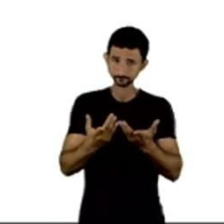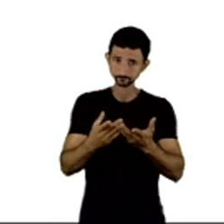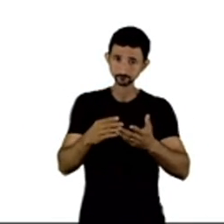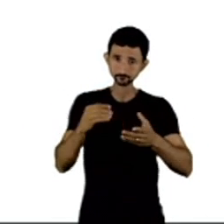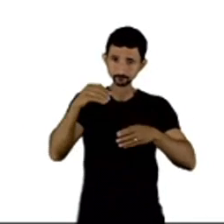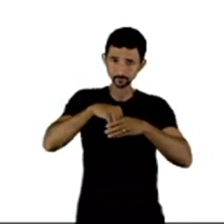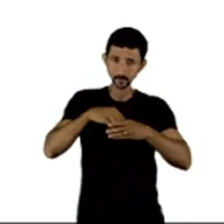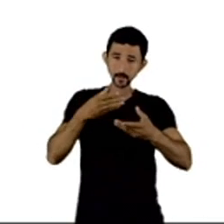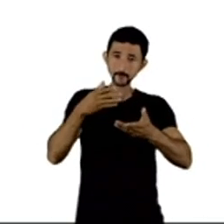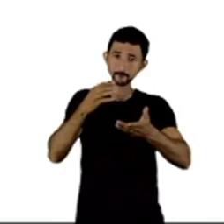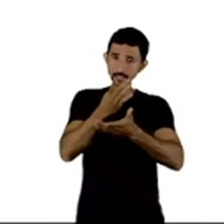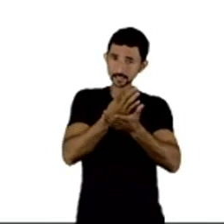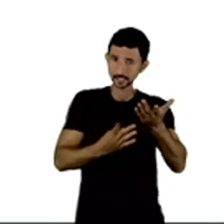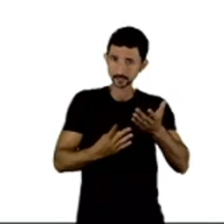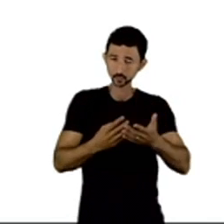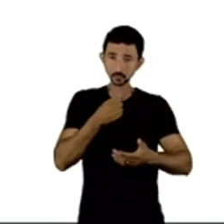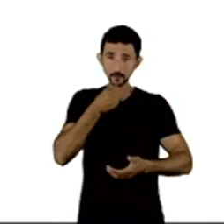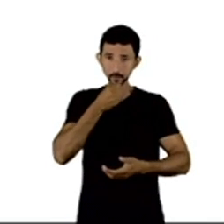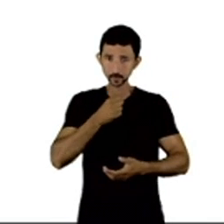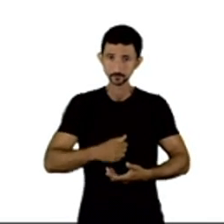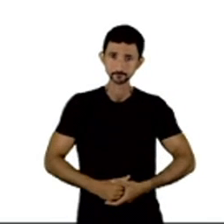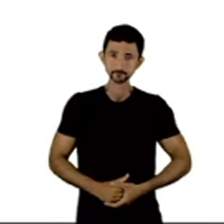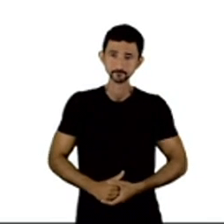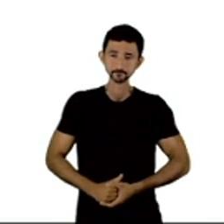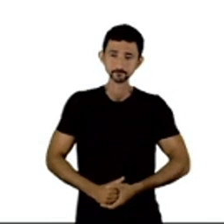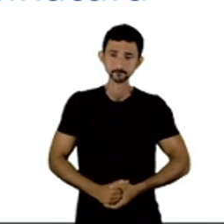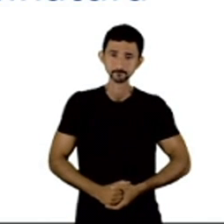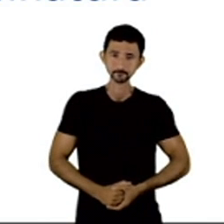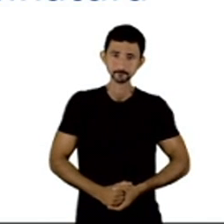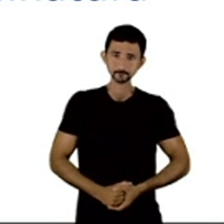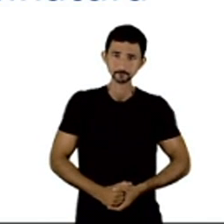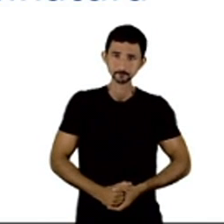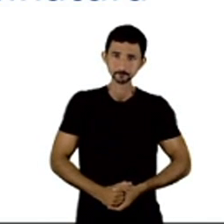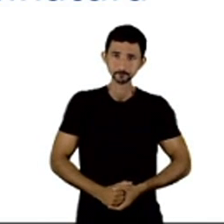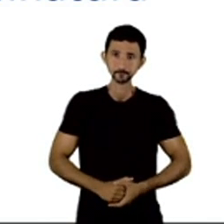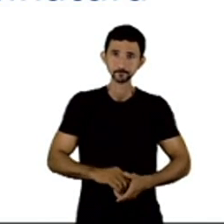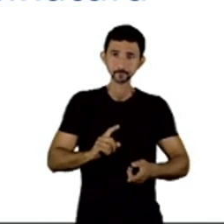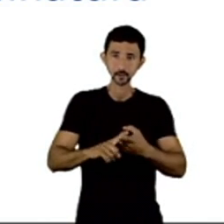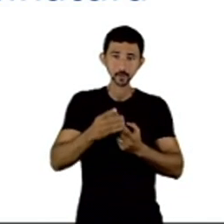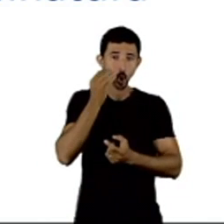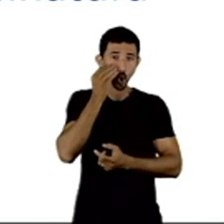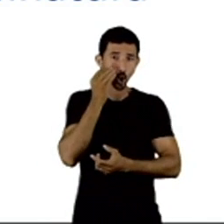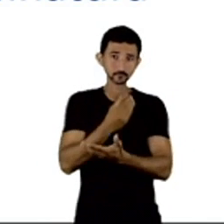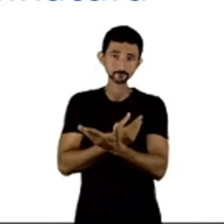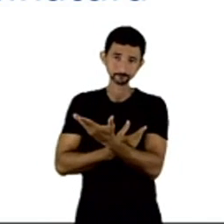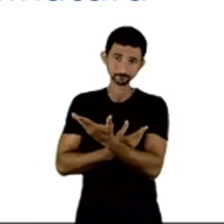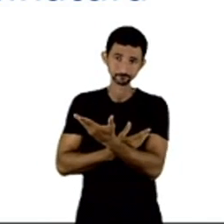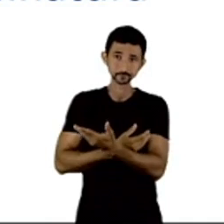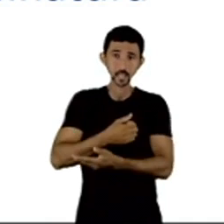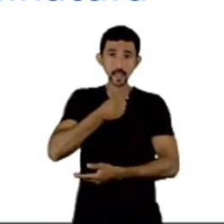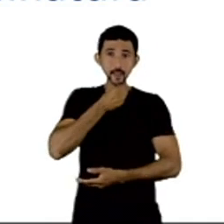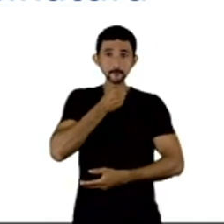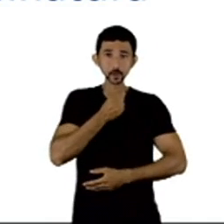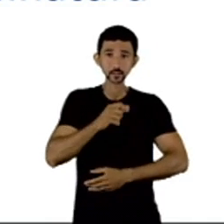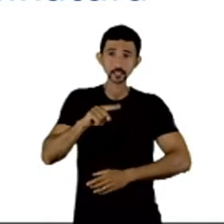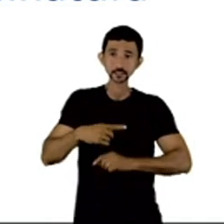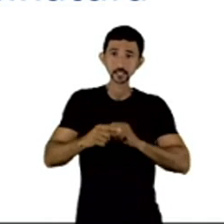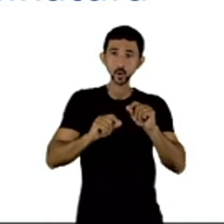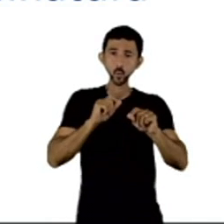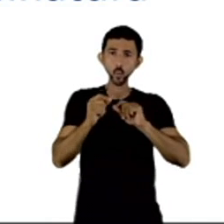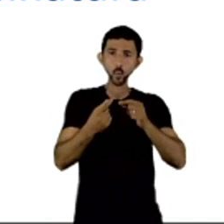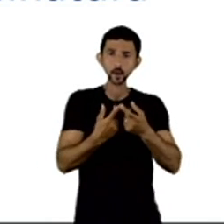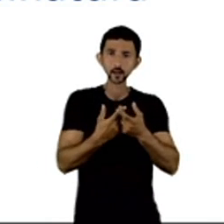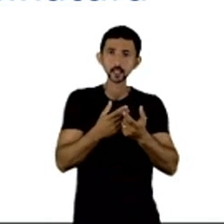faz presente dentro da reportagem. Observa ainda comigo que a reportagem, tá? Ela se